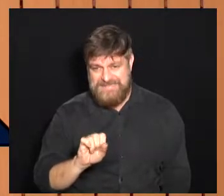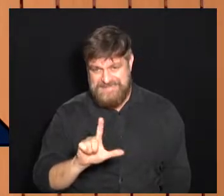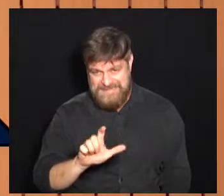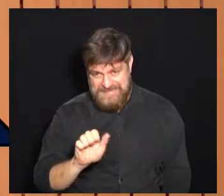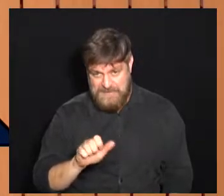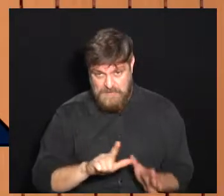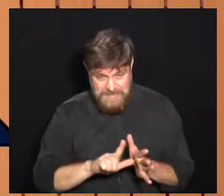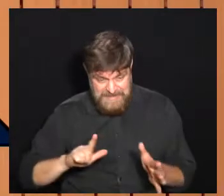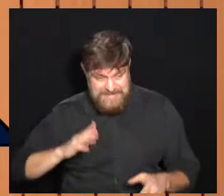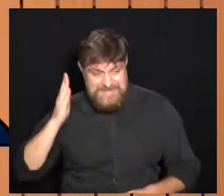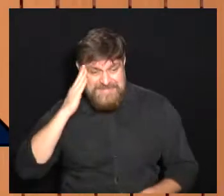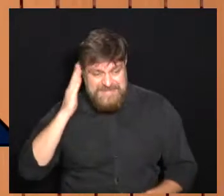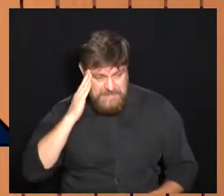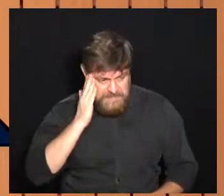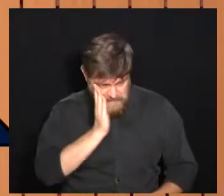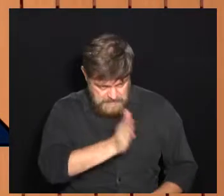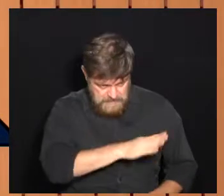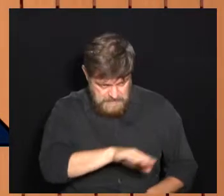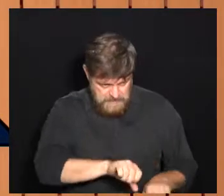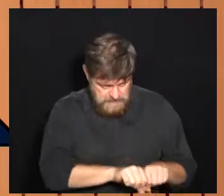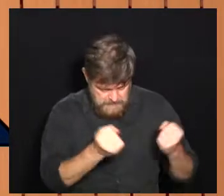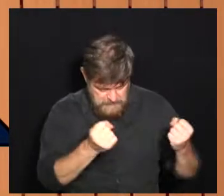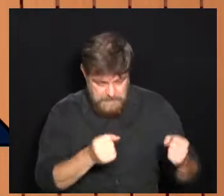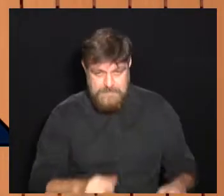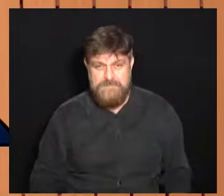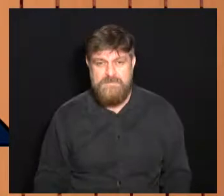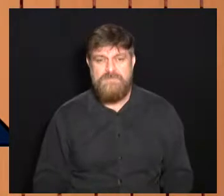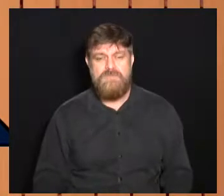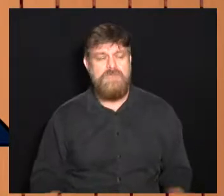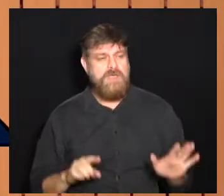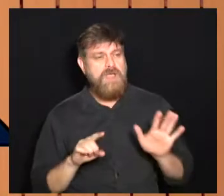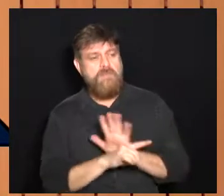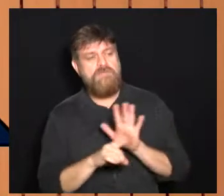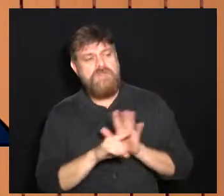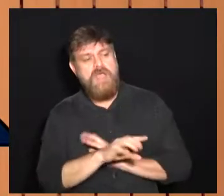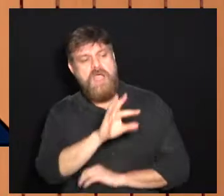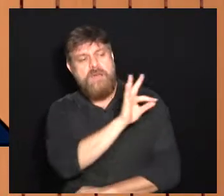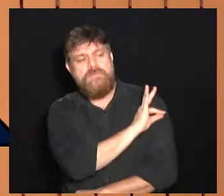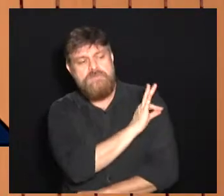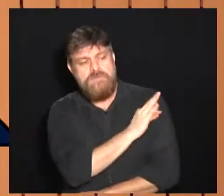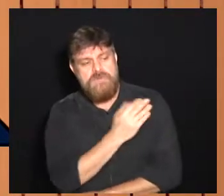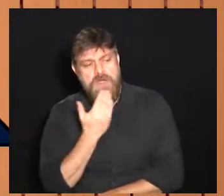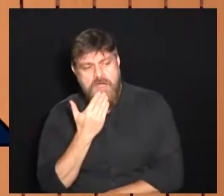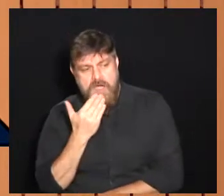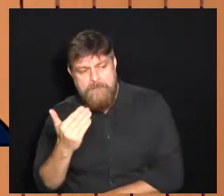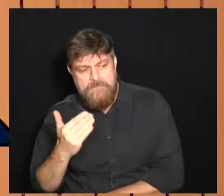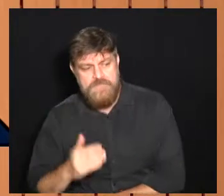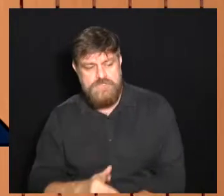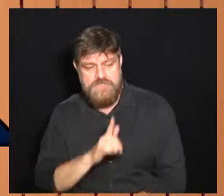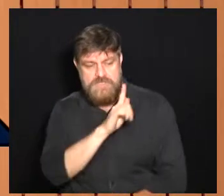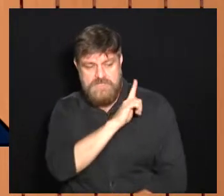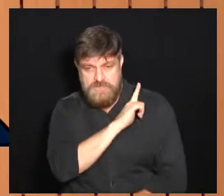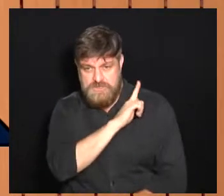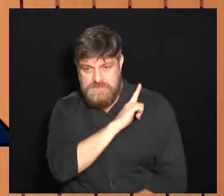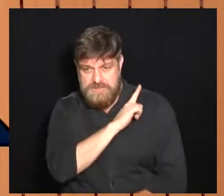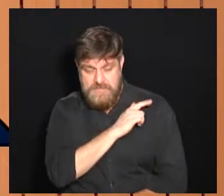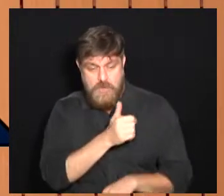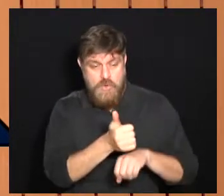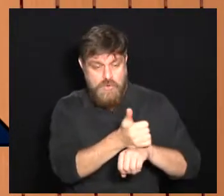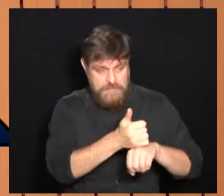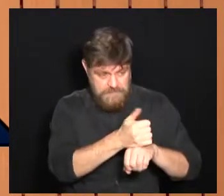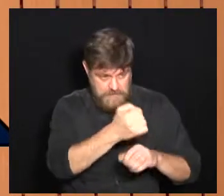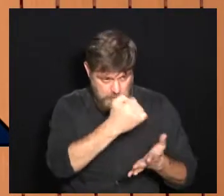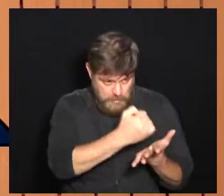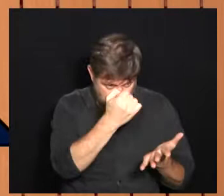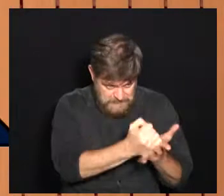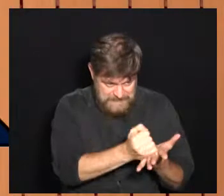pergunta é se a secretária saberia informar se a prefeitura pode solicitar que a nova gestora recontrate os profissionais